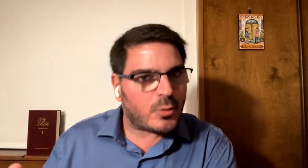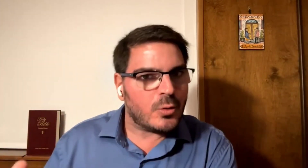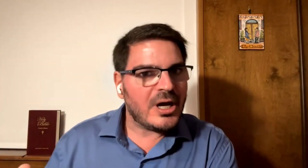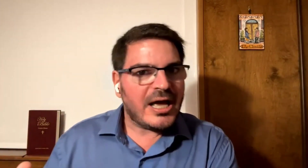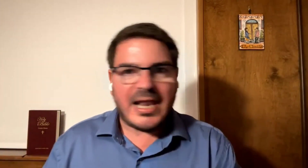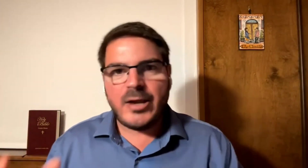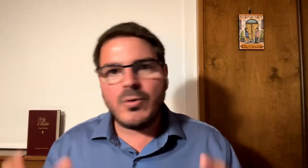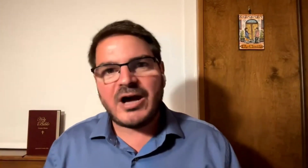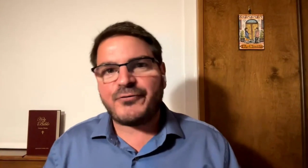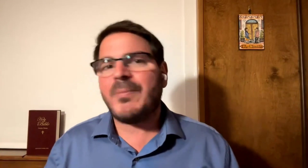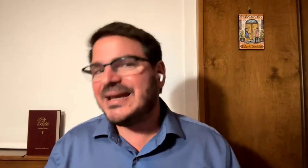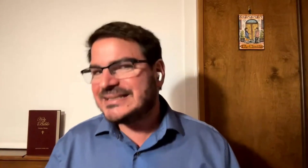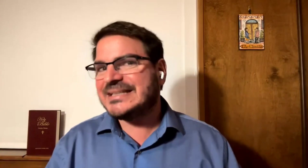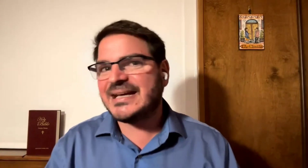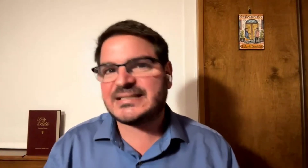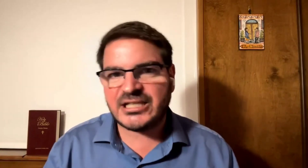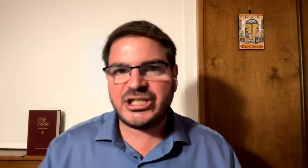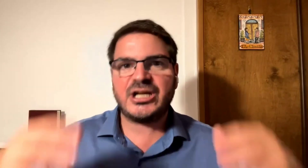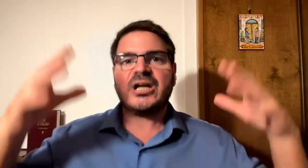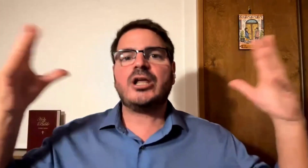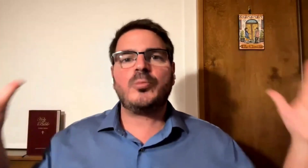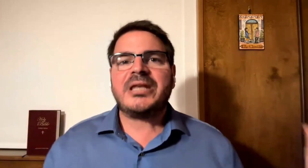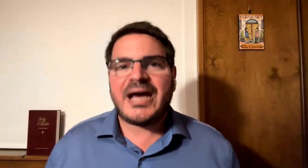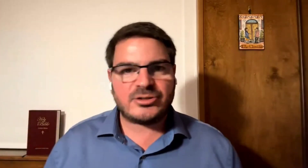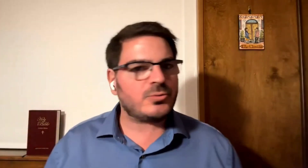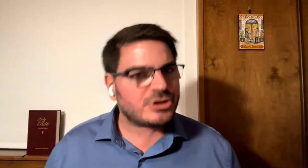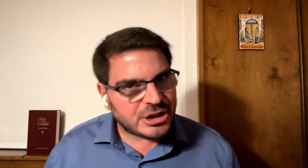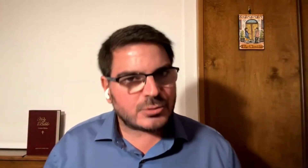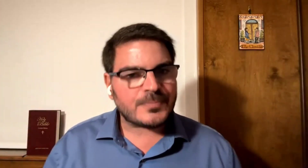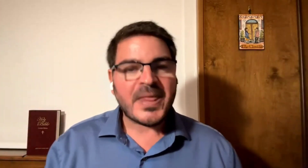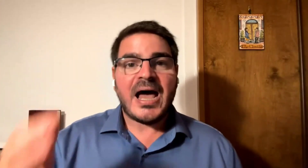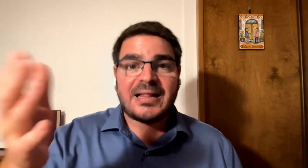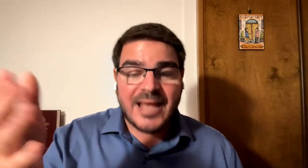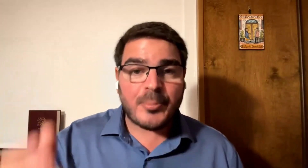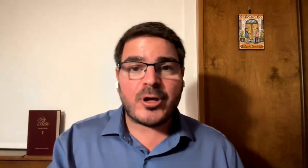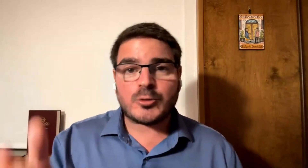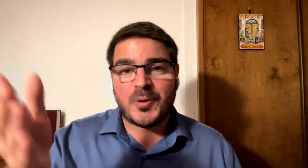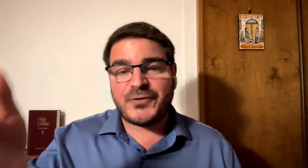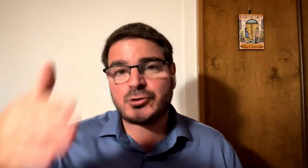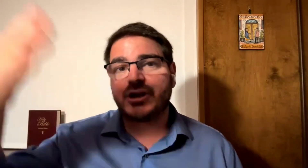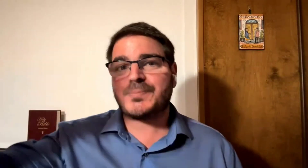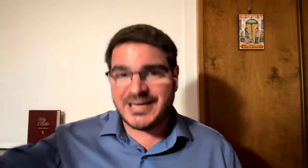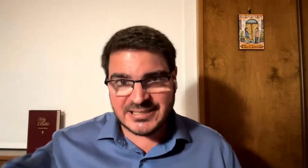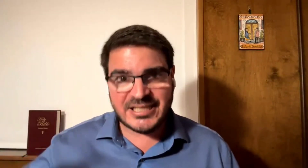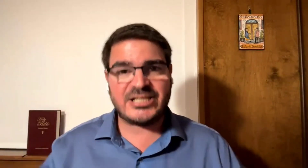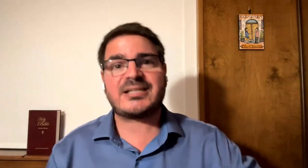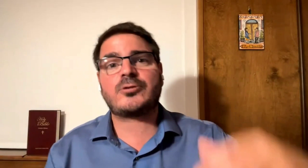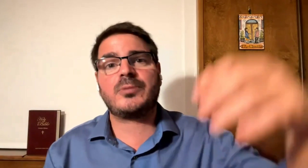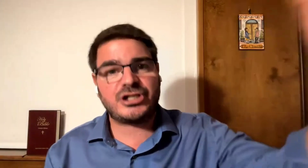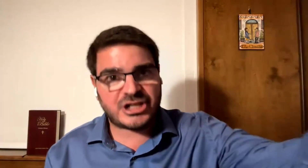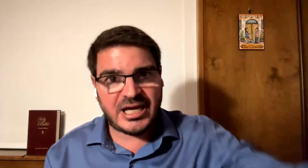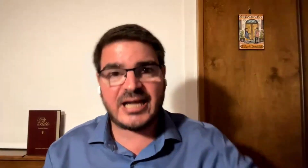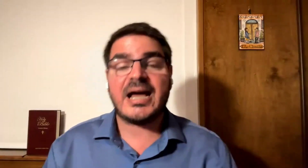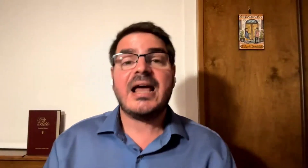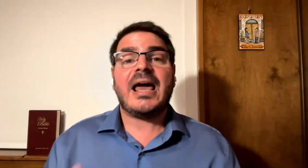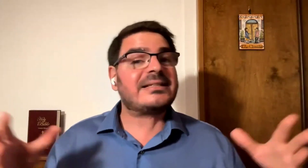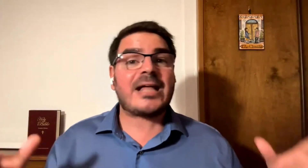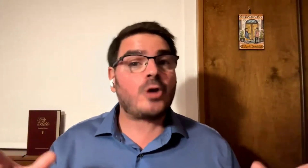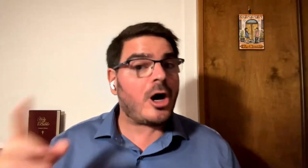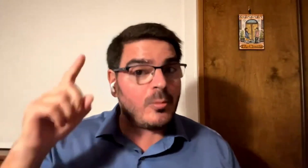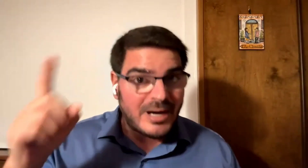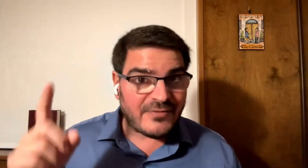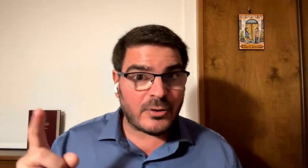vista histórico, ela nunca foi uma licença de iluminados e ungidos. Até porque os professores marxistas, a turma de